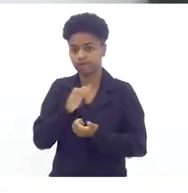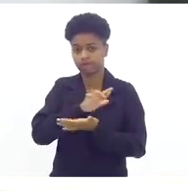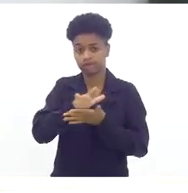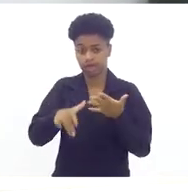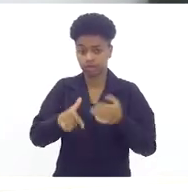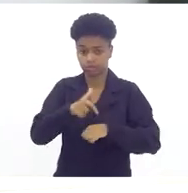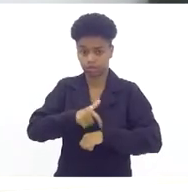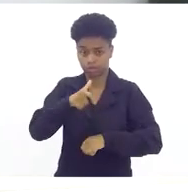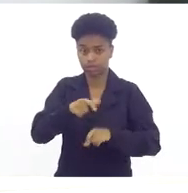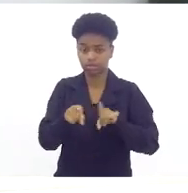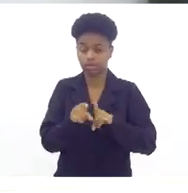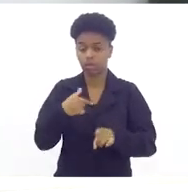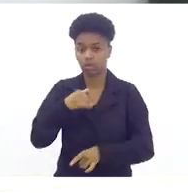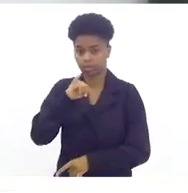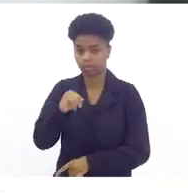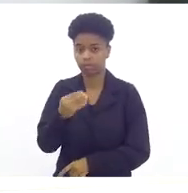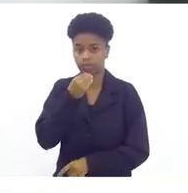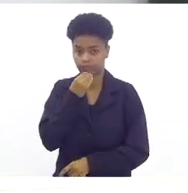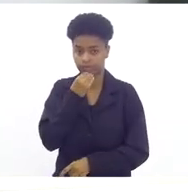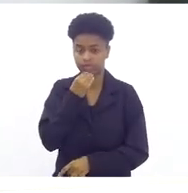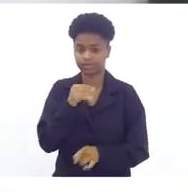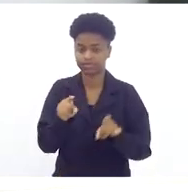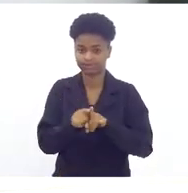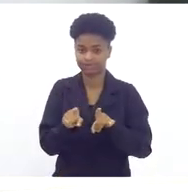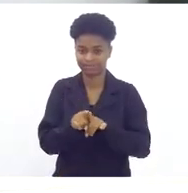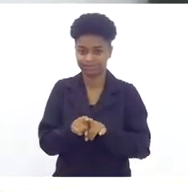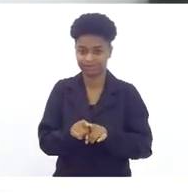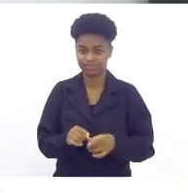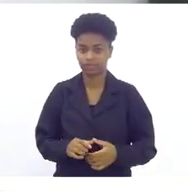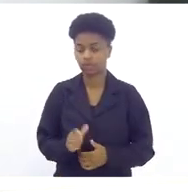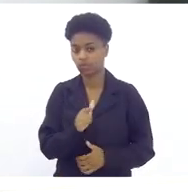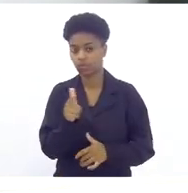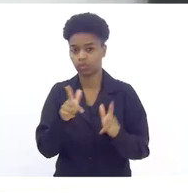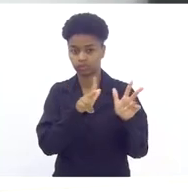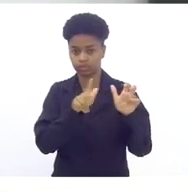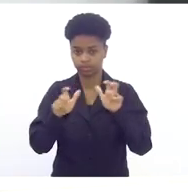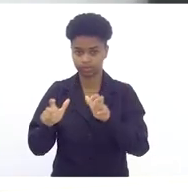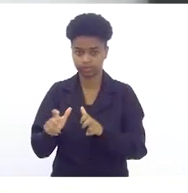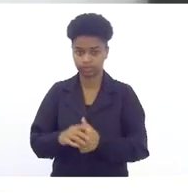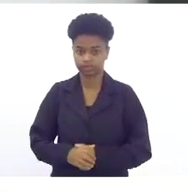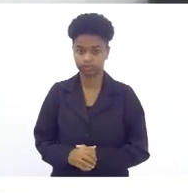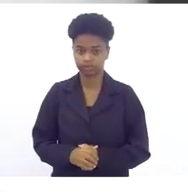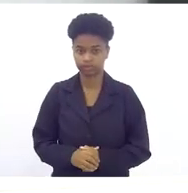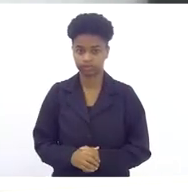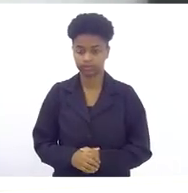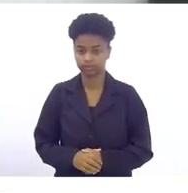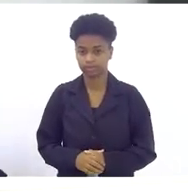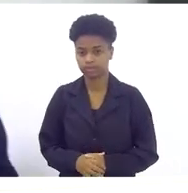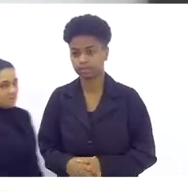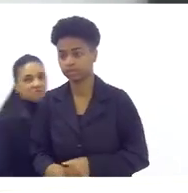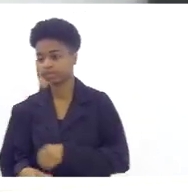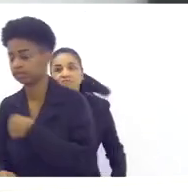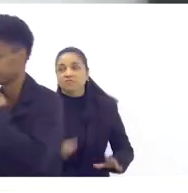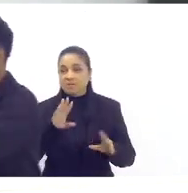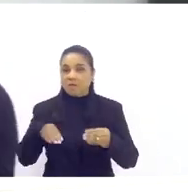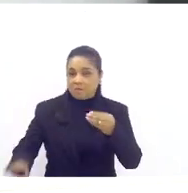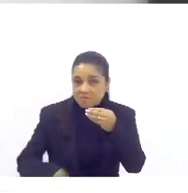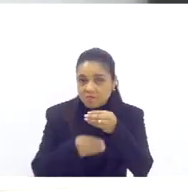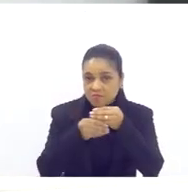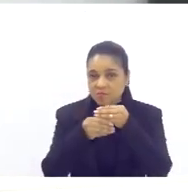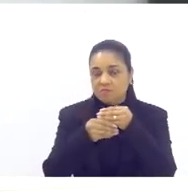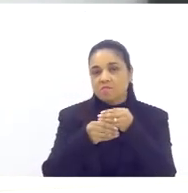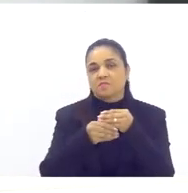e eu vou aproveitar oportunidade também para trazer algumas questões né além de reiterar acho que já foram colocadas